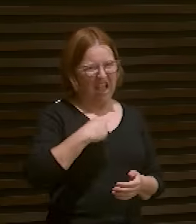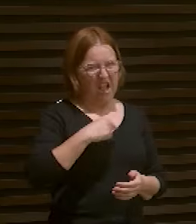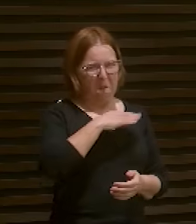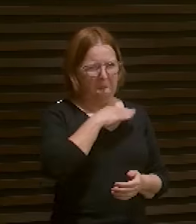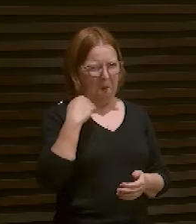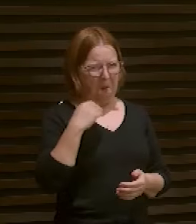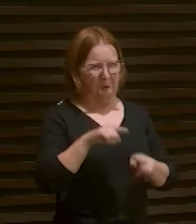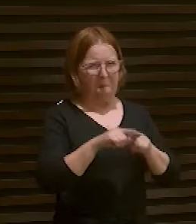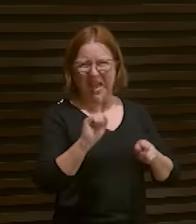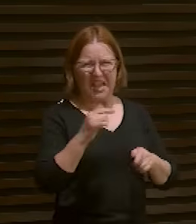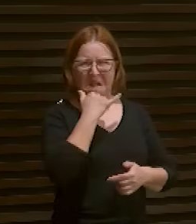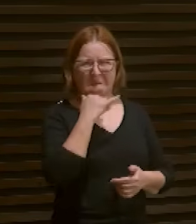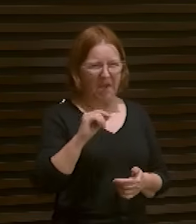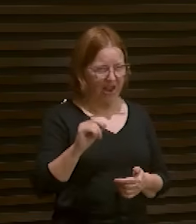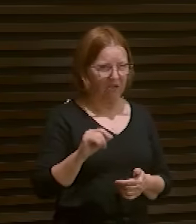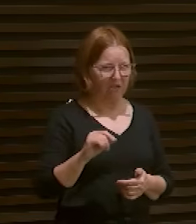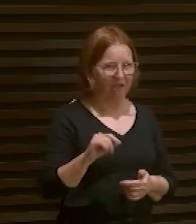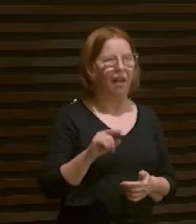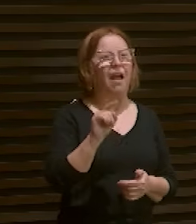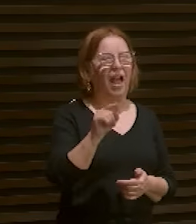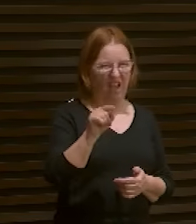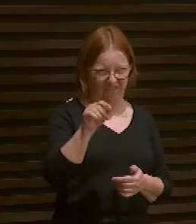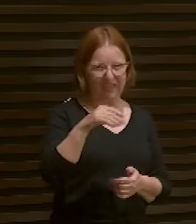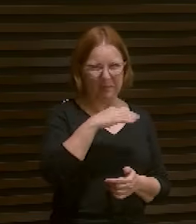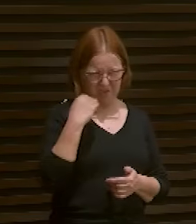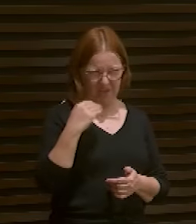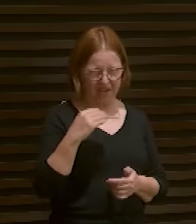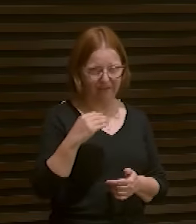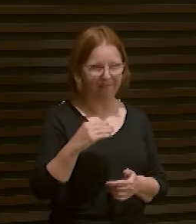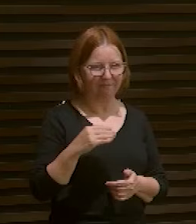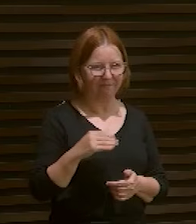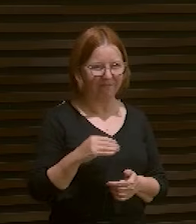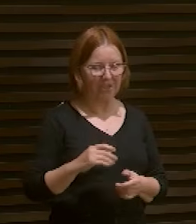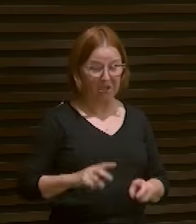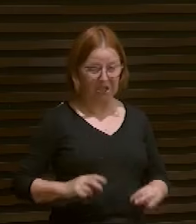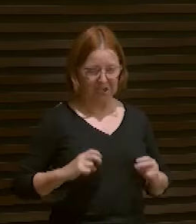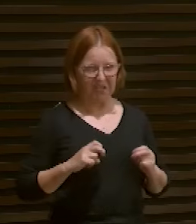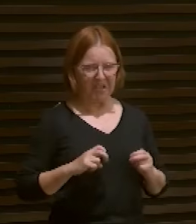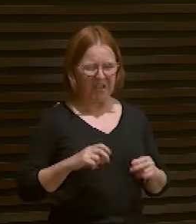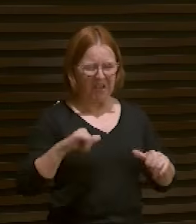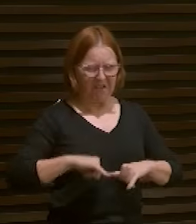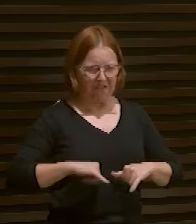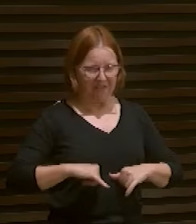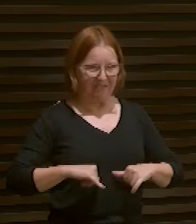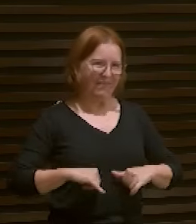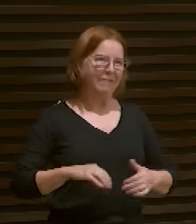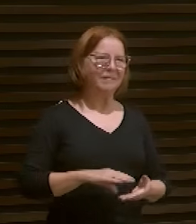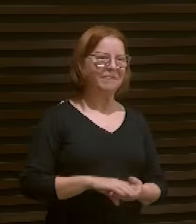mesmo. Quer o diagnóstico? Câncer. Vai ficar ali sofrendo. Vai ficar